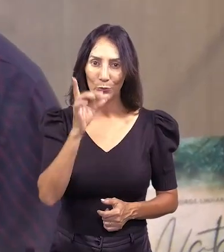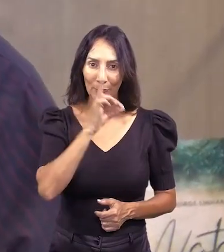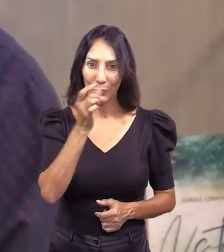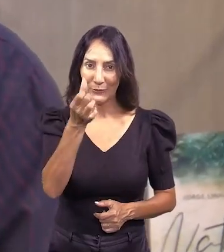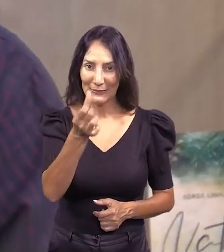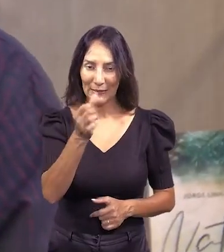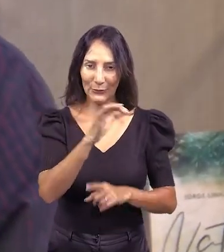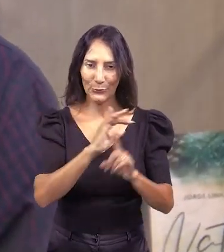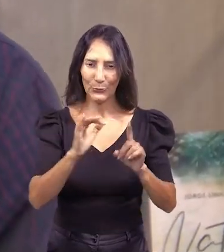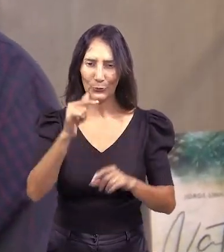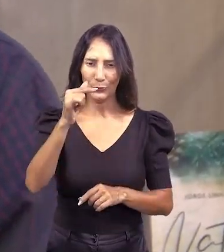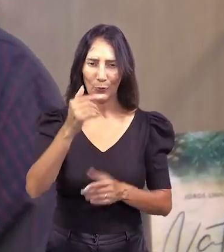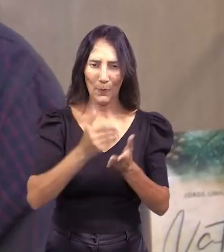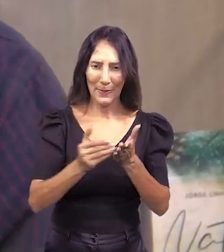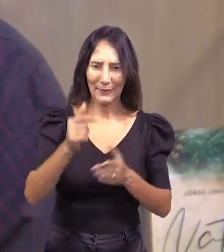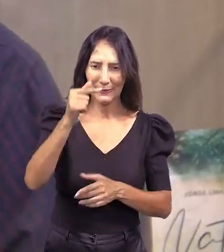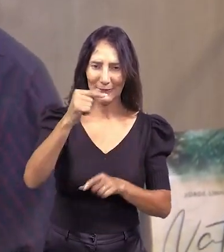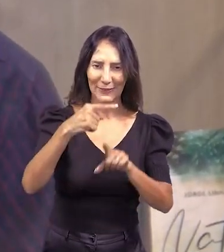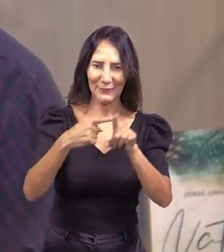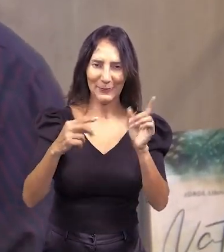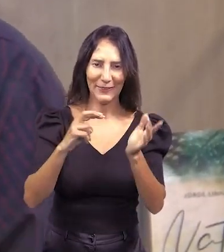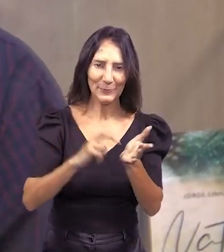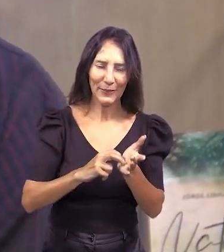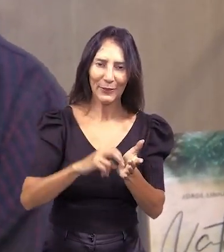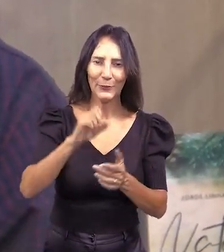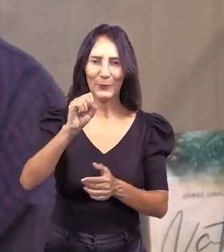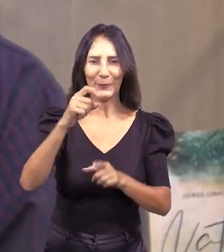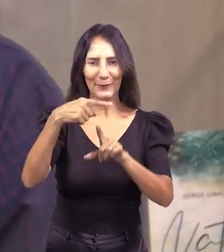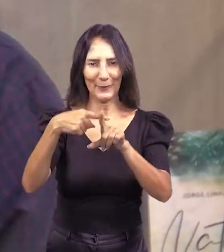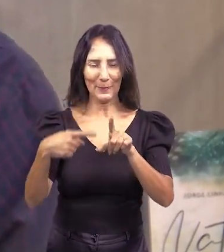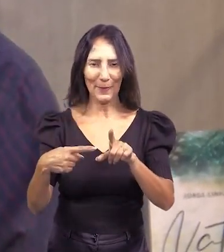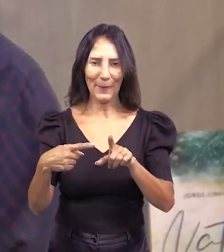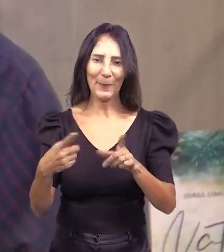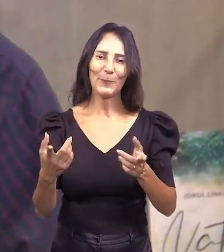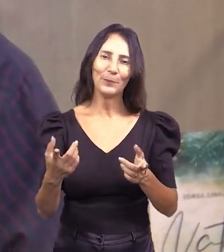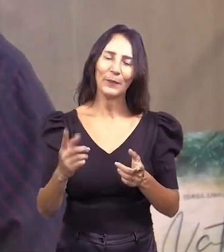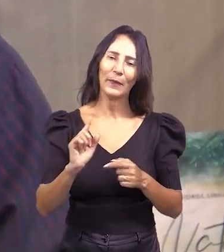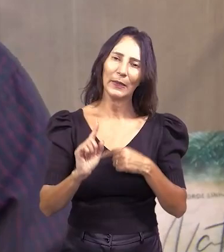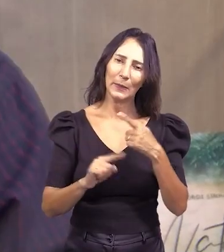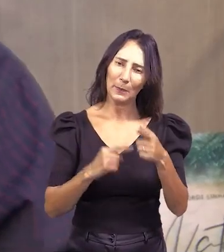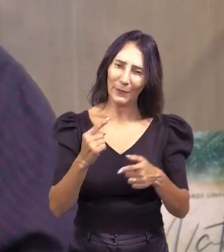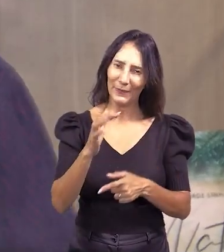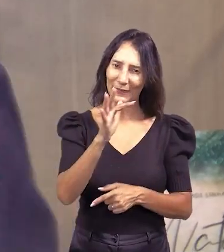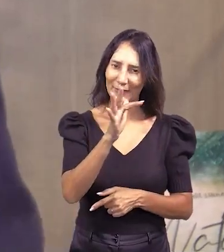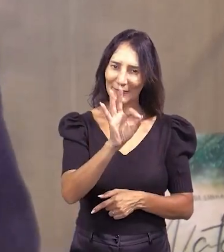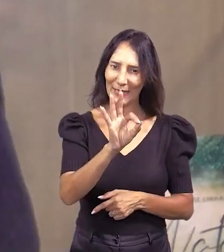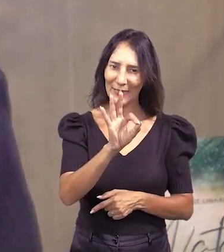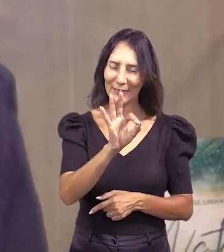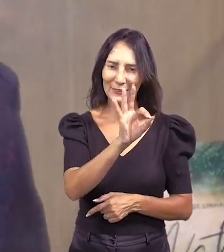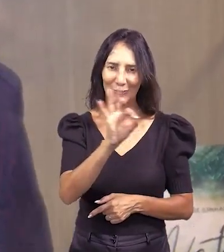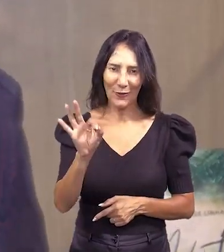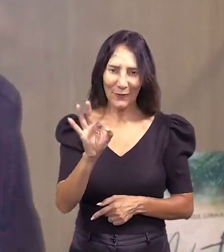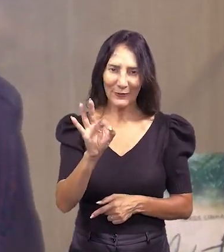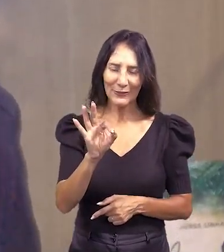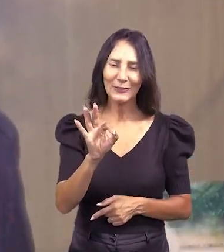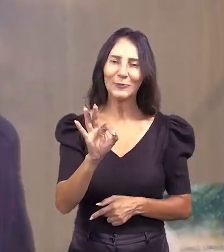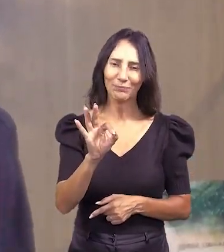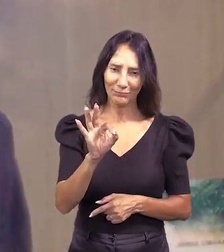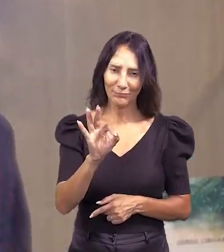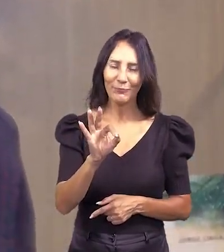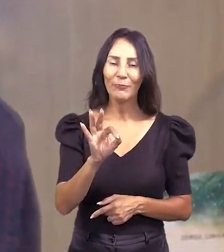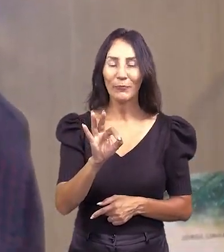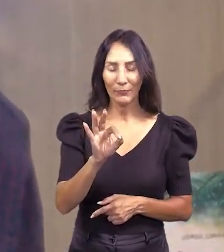temos 6 cultos, 7h30 da manhã, 8h30, depois às 10